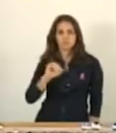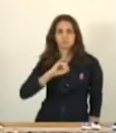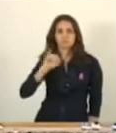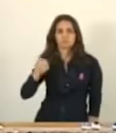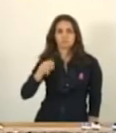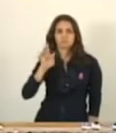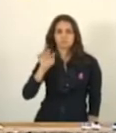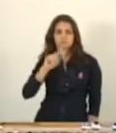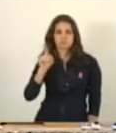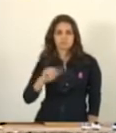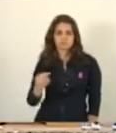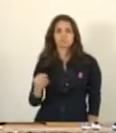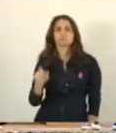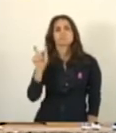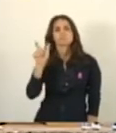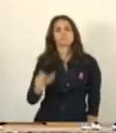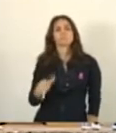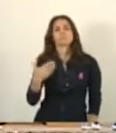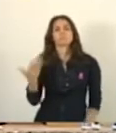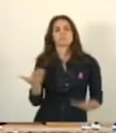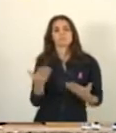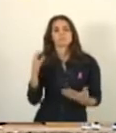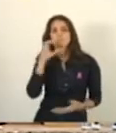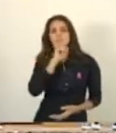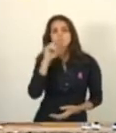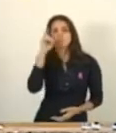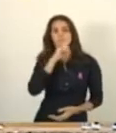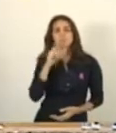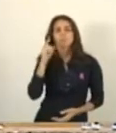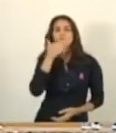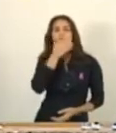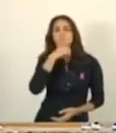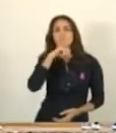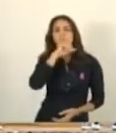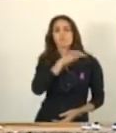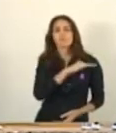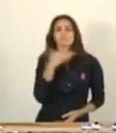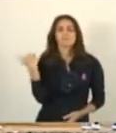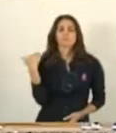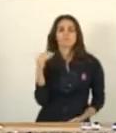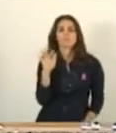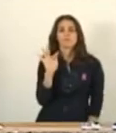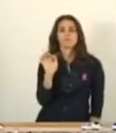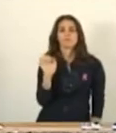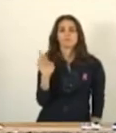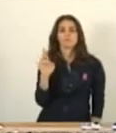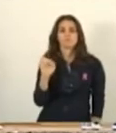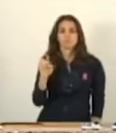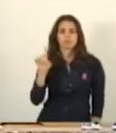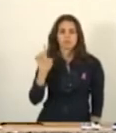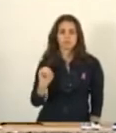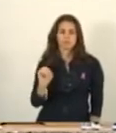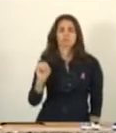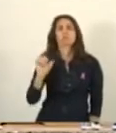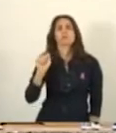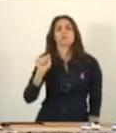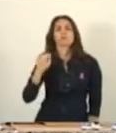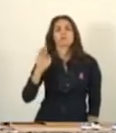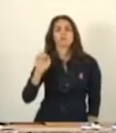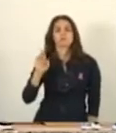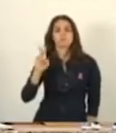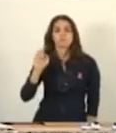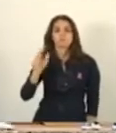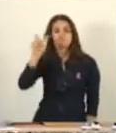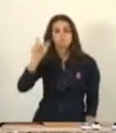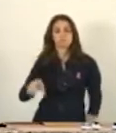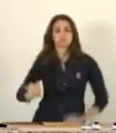Júdice, que tiveram nesse final de semana o falecimento do seu pai, doutor Fernando Abreu Júdice, figura ímpar nesse Estado,